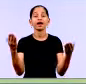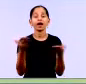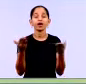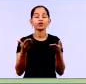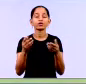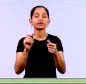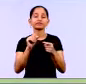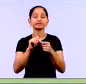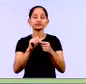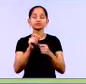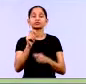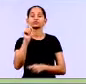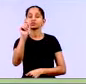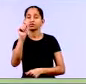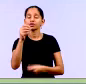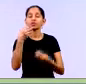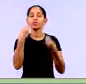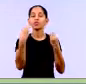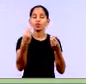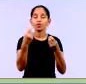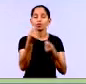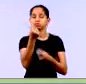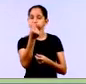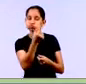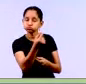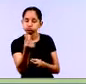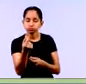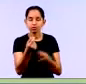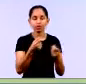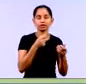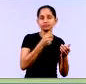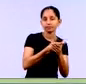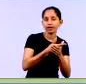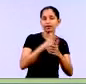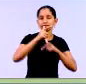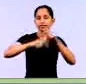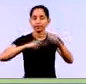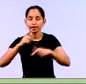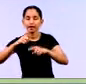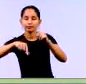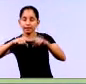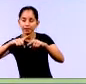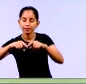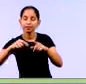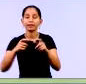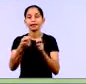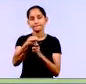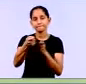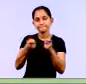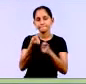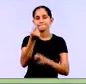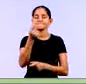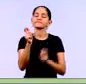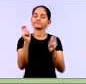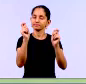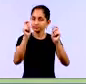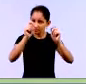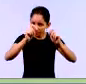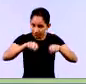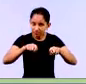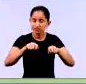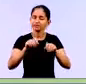Previsão do controle dos custos. Foi o que eu acabei de falar. Olha aqui que